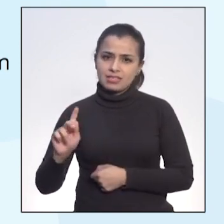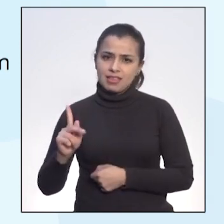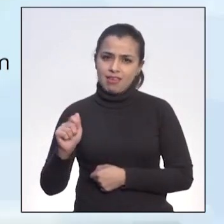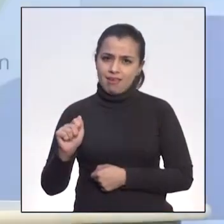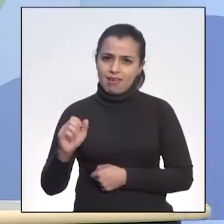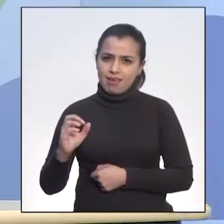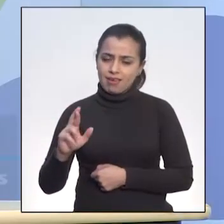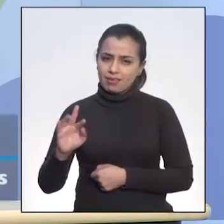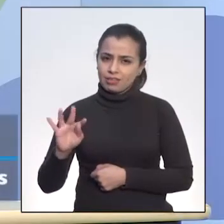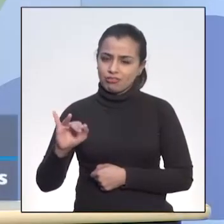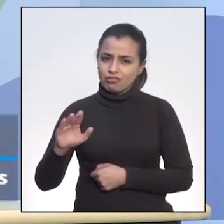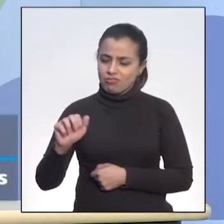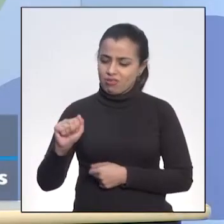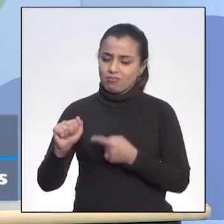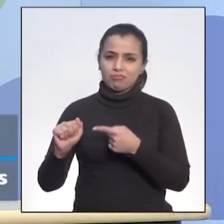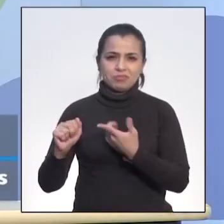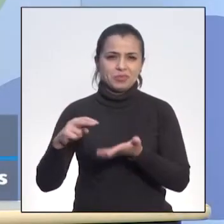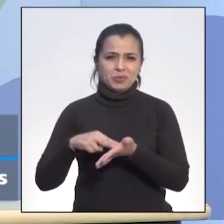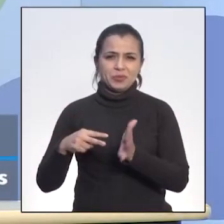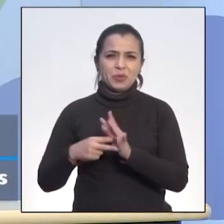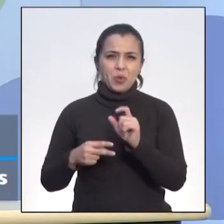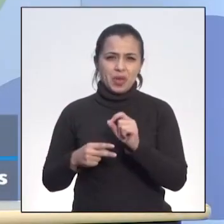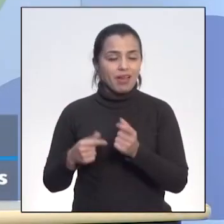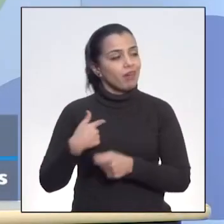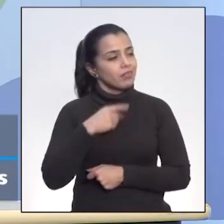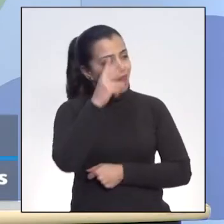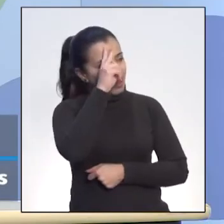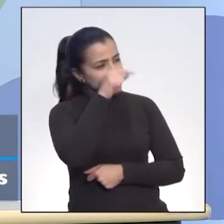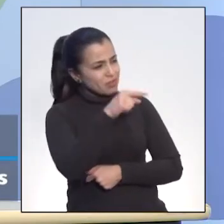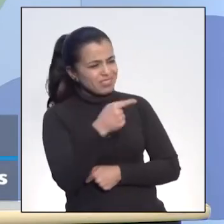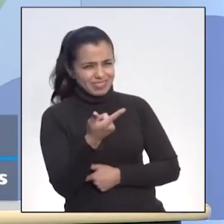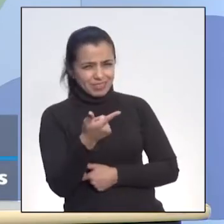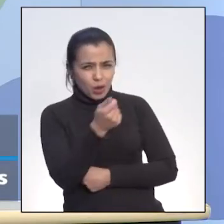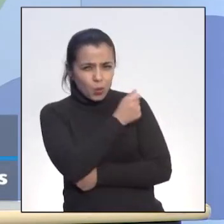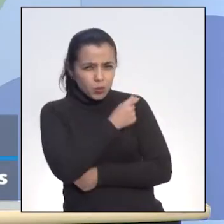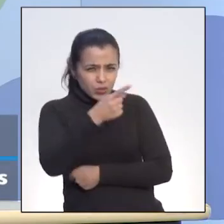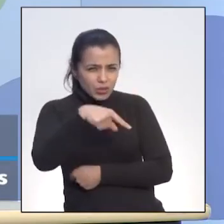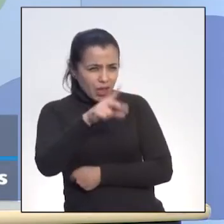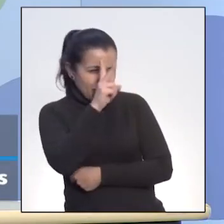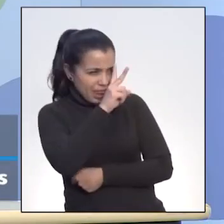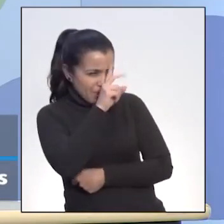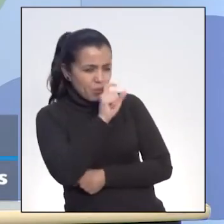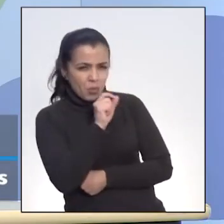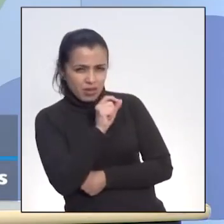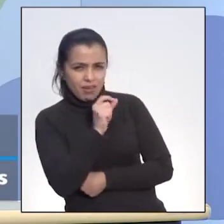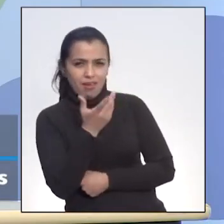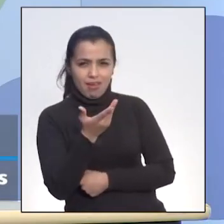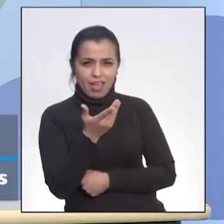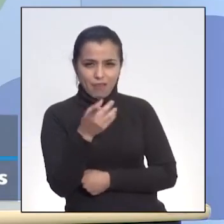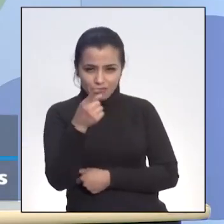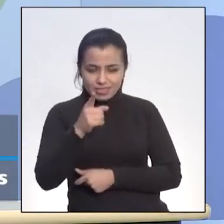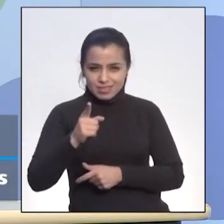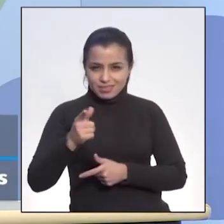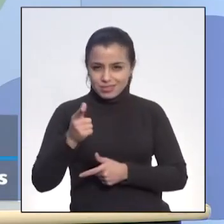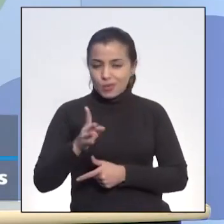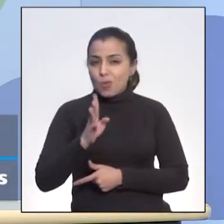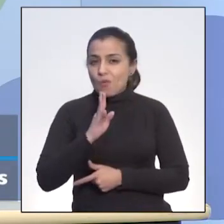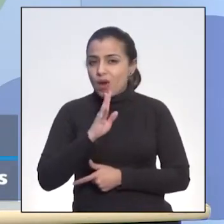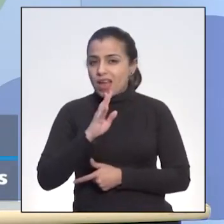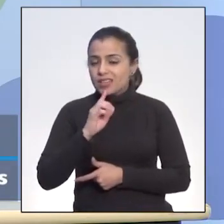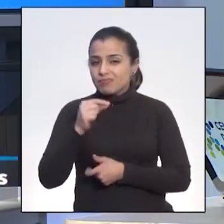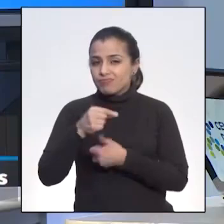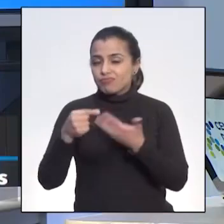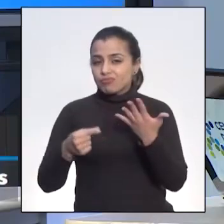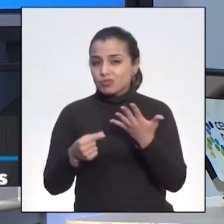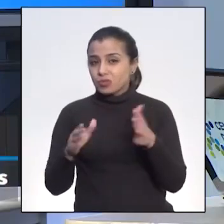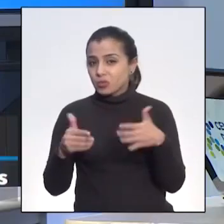estava pensando. Será que os alunos lembram o que é resenha? Produzem resenhas? E aí, quais são as resenhas que vocês conhecem, hein? Então, antes